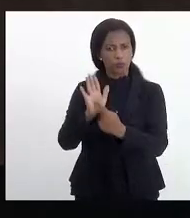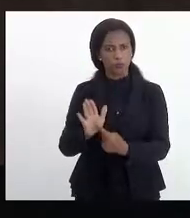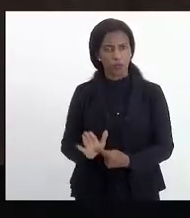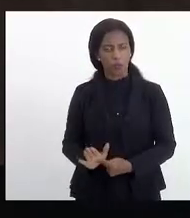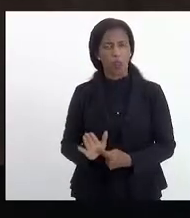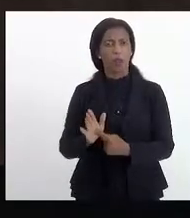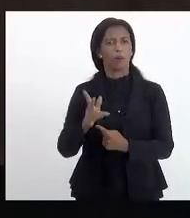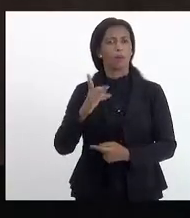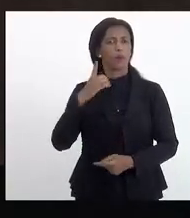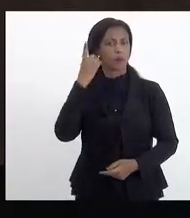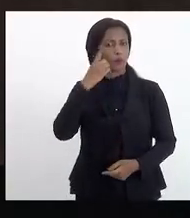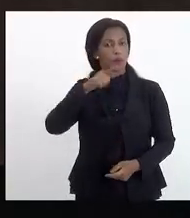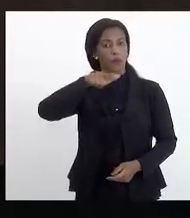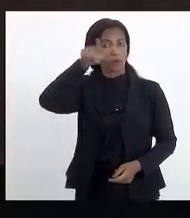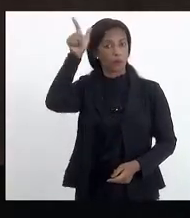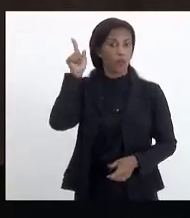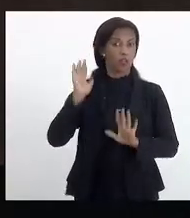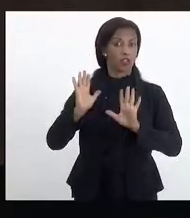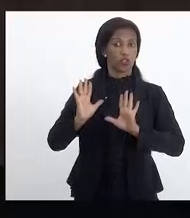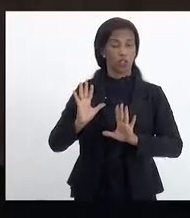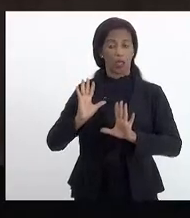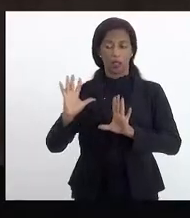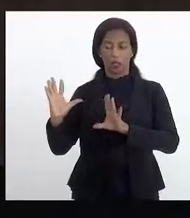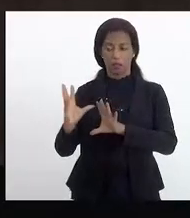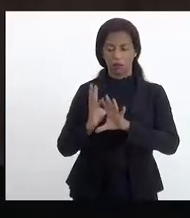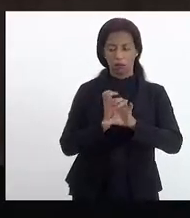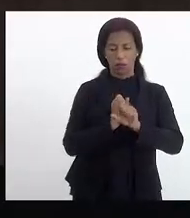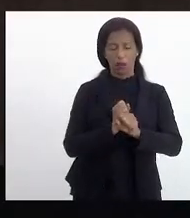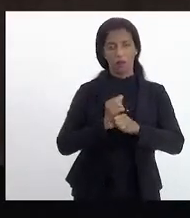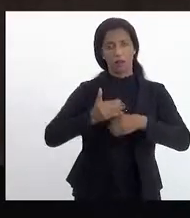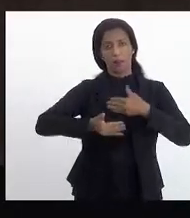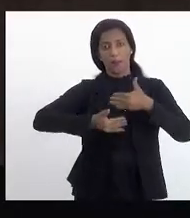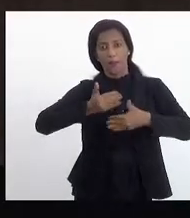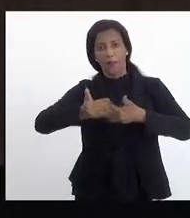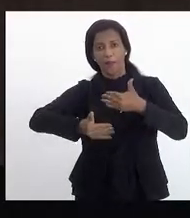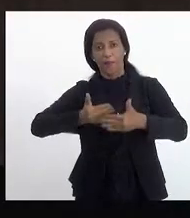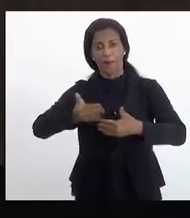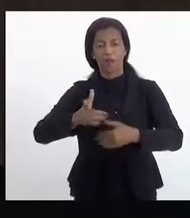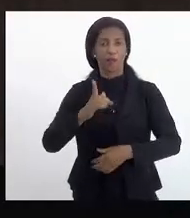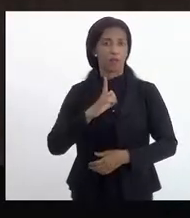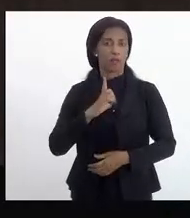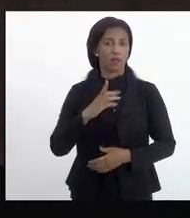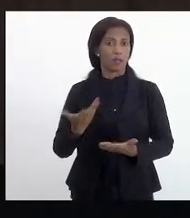Luiz Paulo, já que essa recomposição será progressiva,